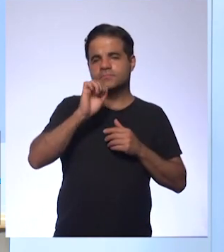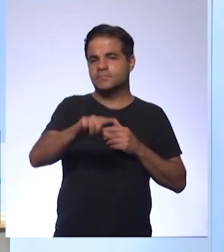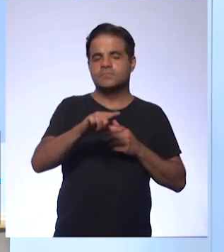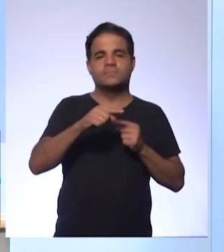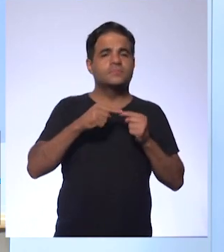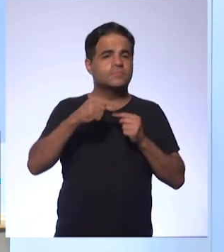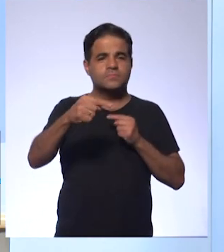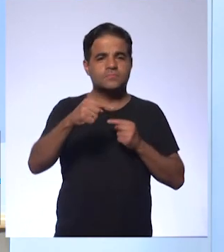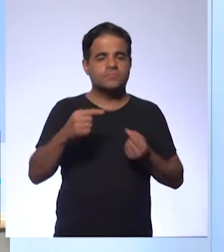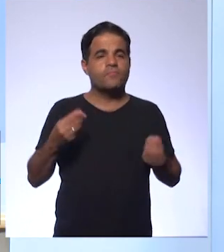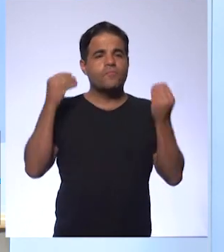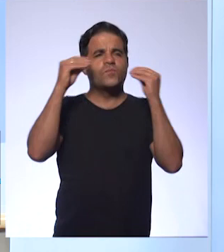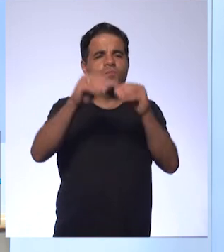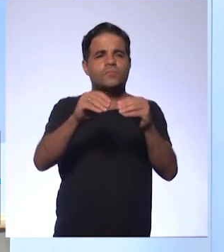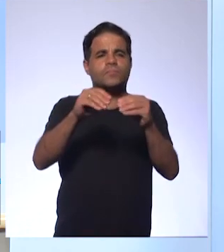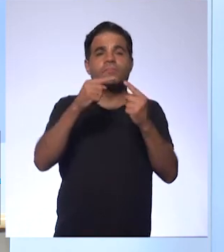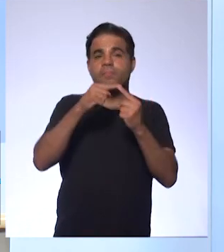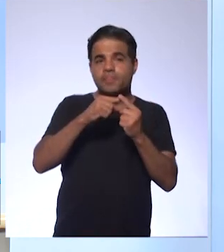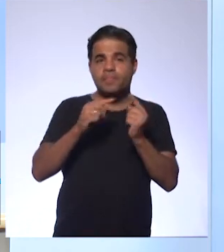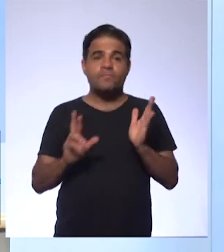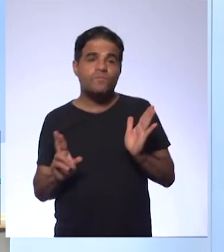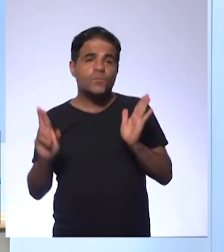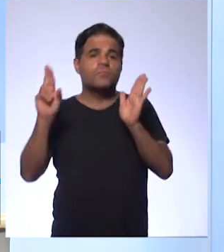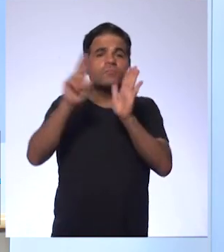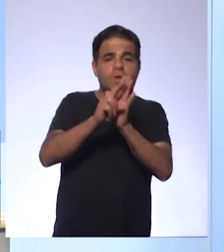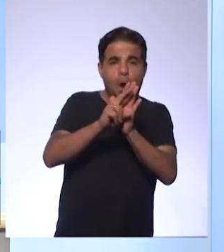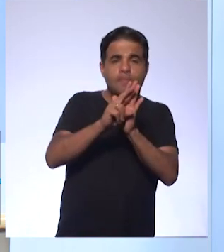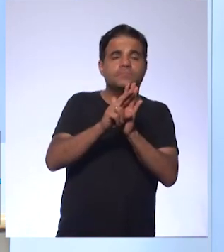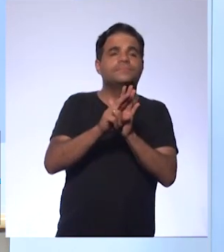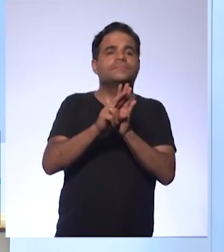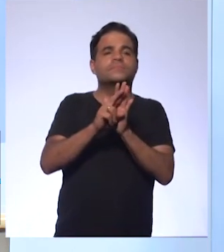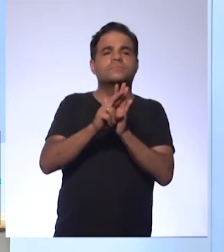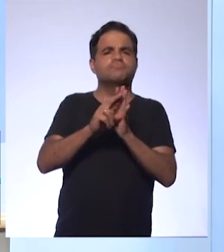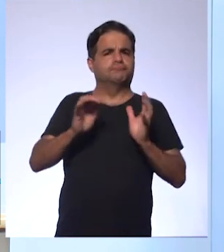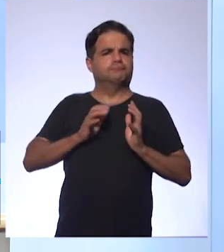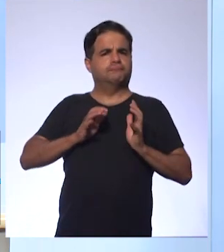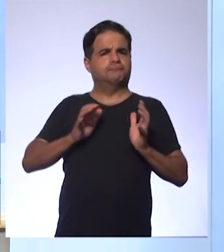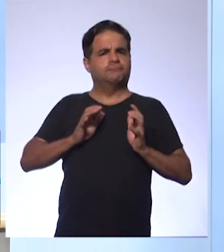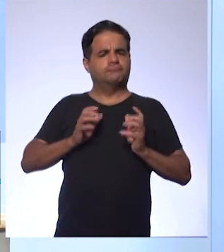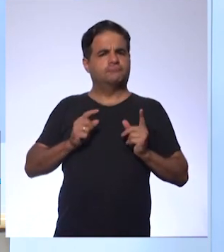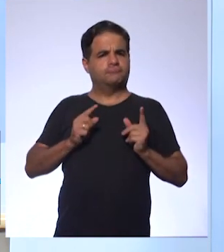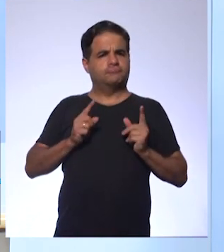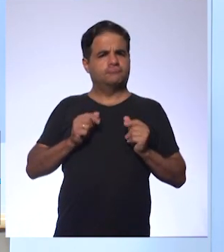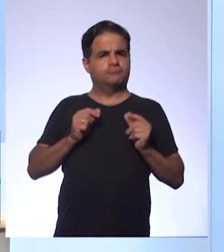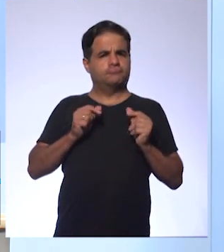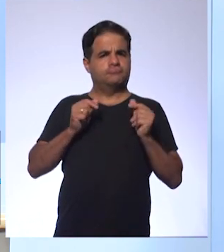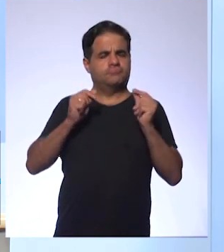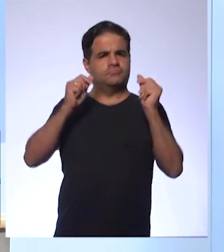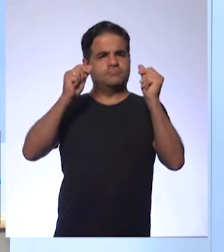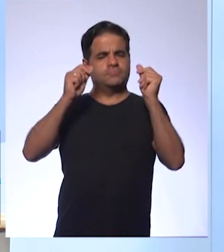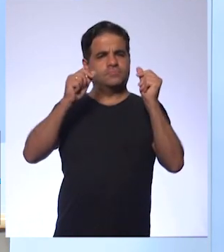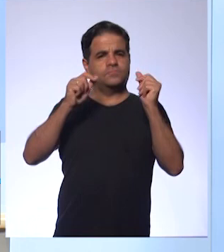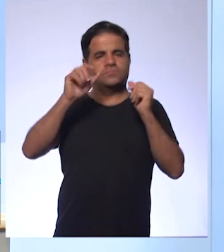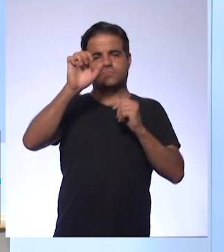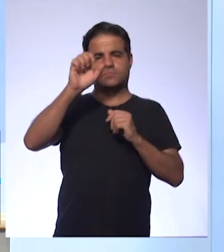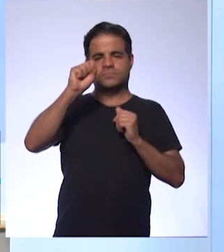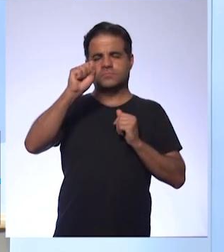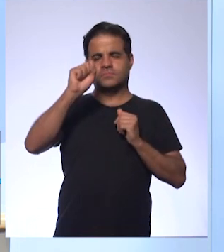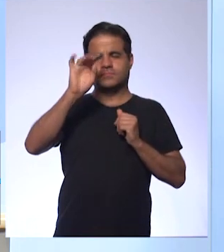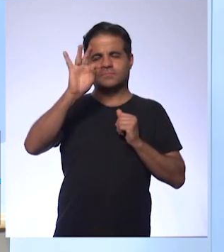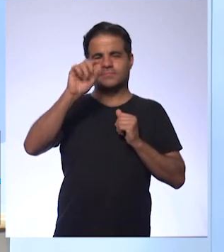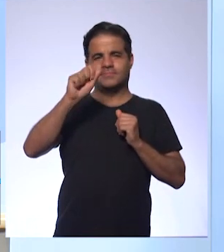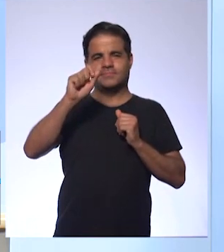aqui que um está representando a nobreza e o outro o estadista.